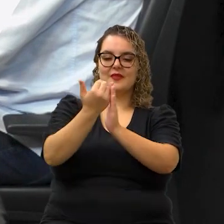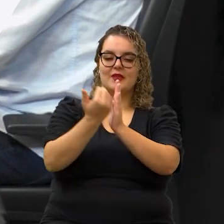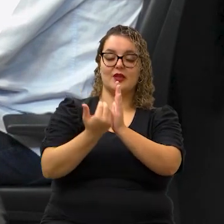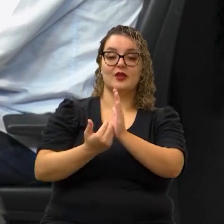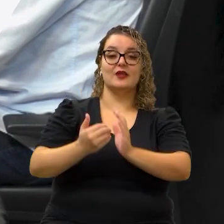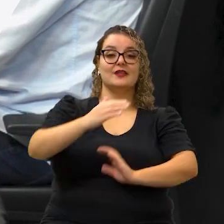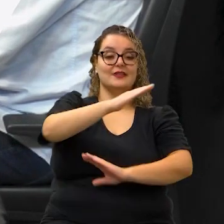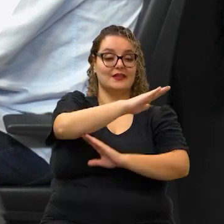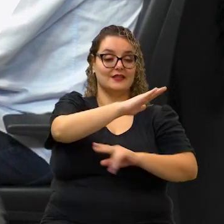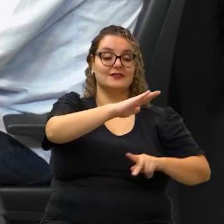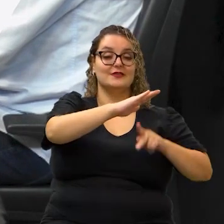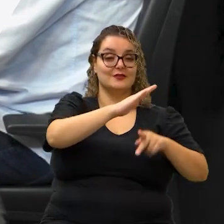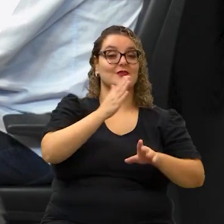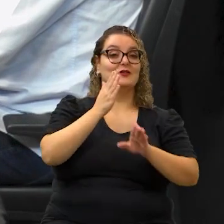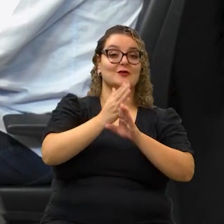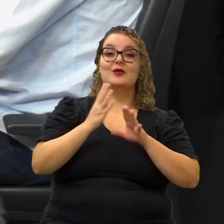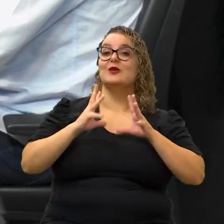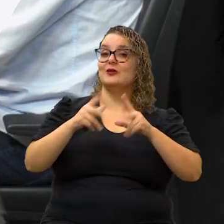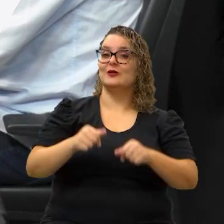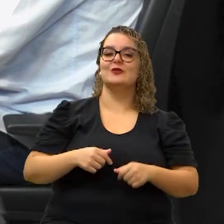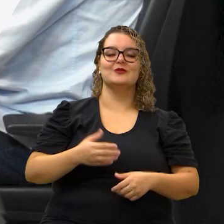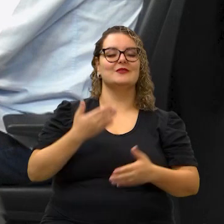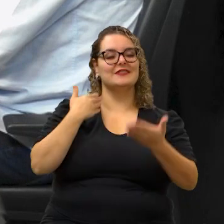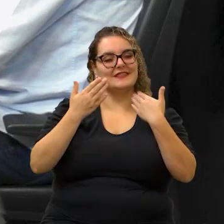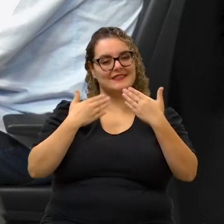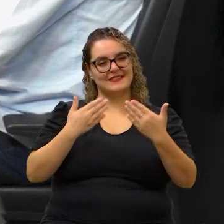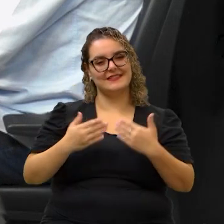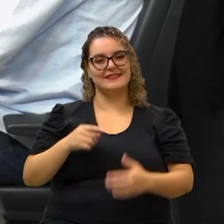Você vai na nossa playlist Na Casa do Povo